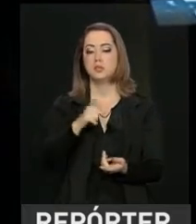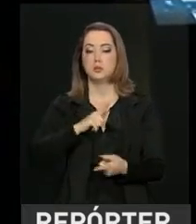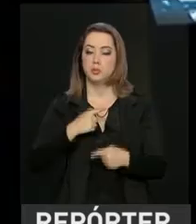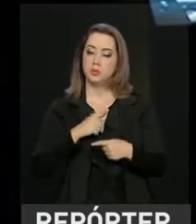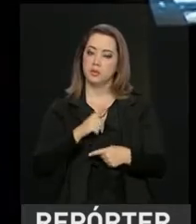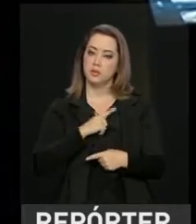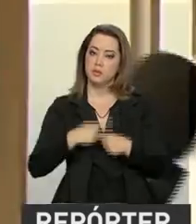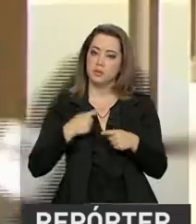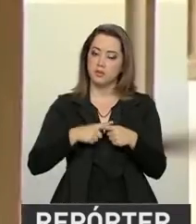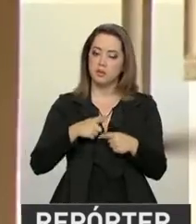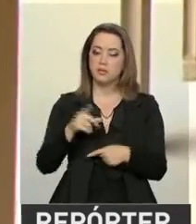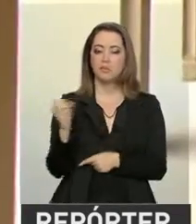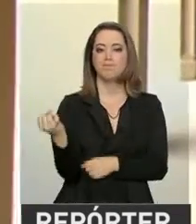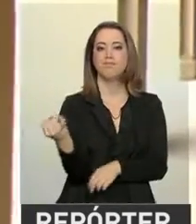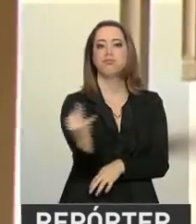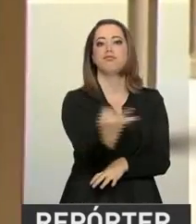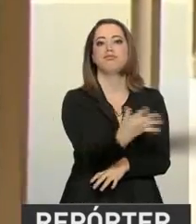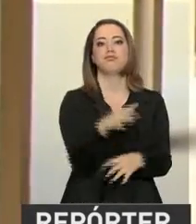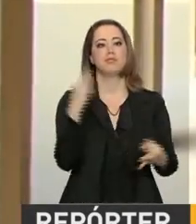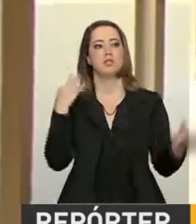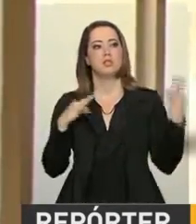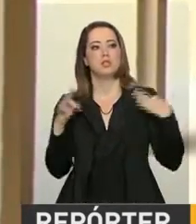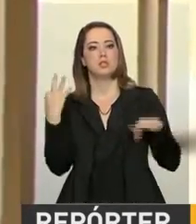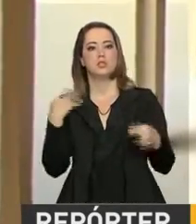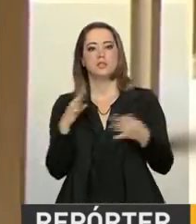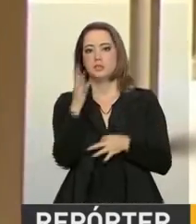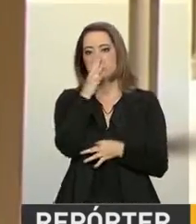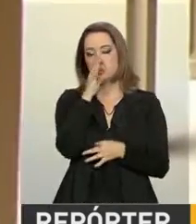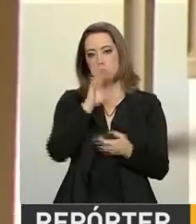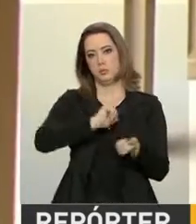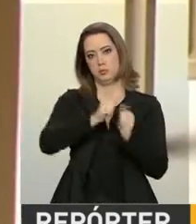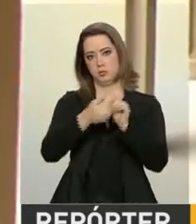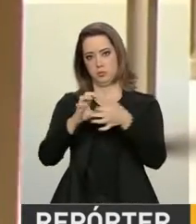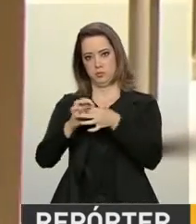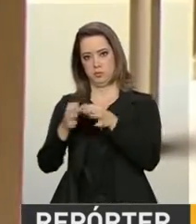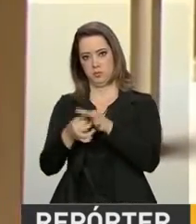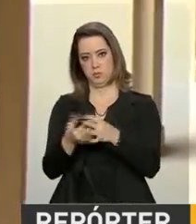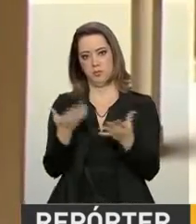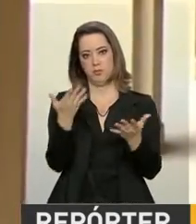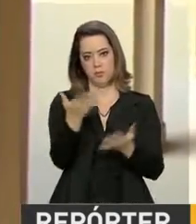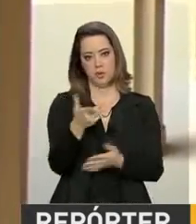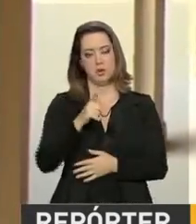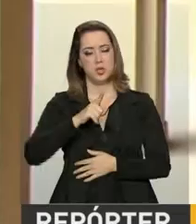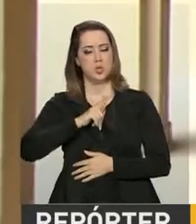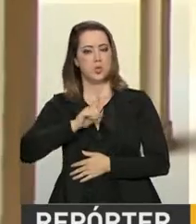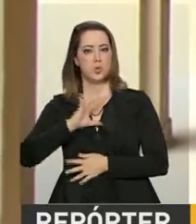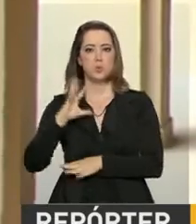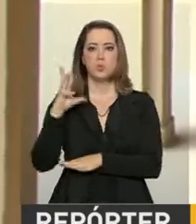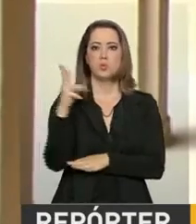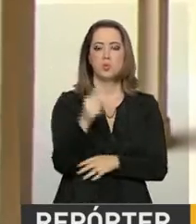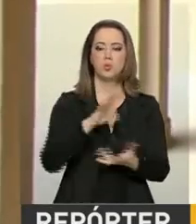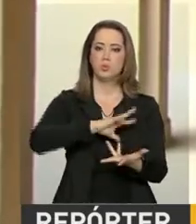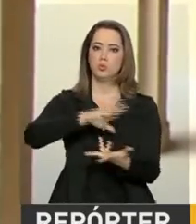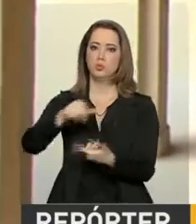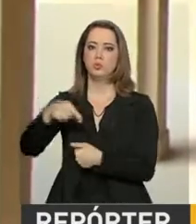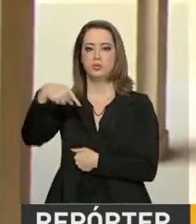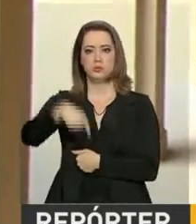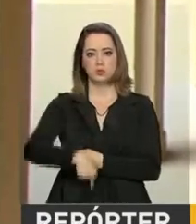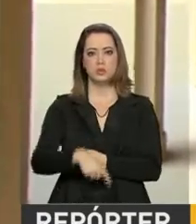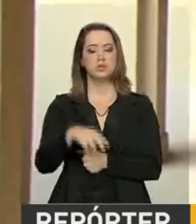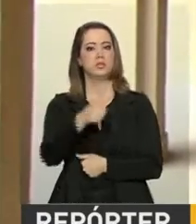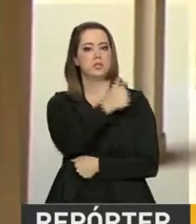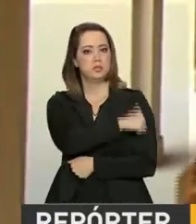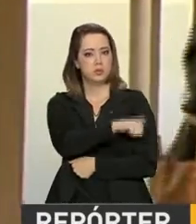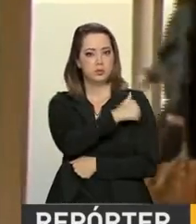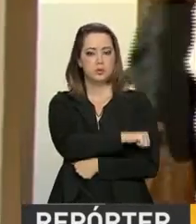acompanhando as Olimpíadas. É um momento olímpico, nós estamos com turistas de todo o mundo aqui. O Rio se